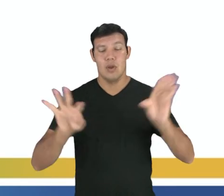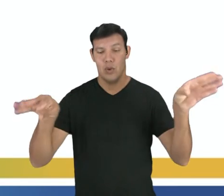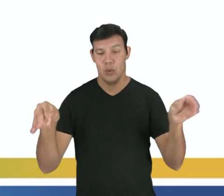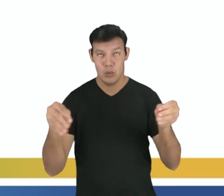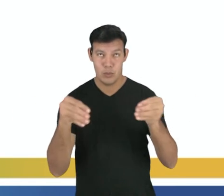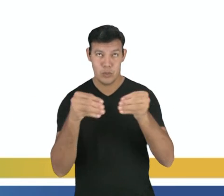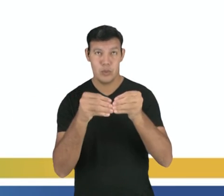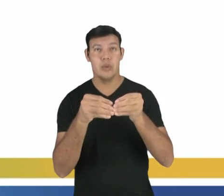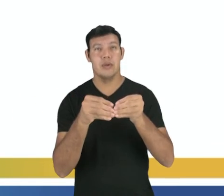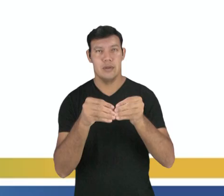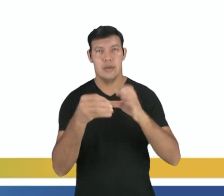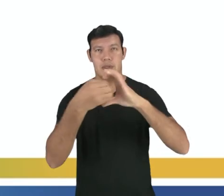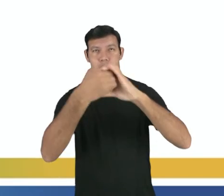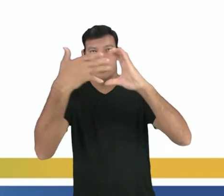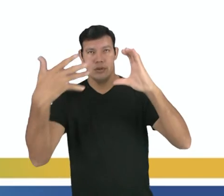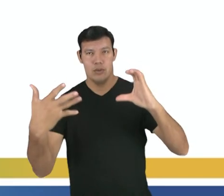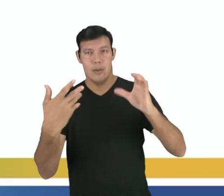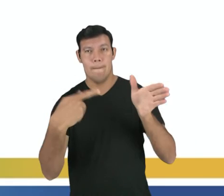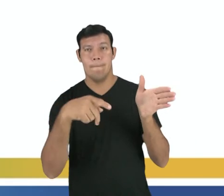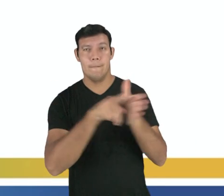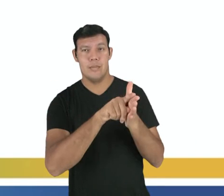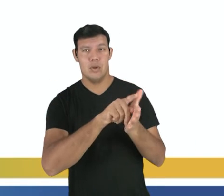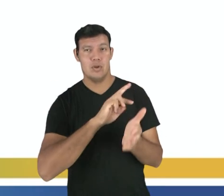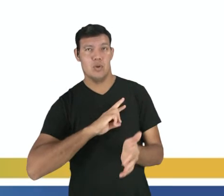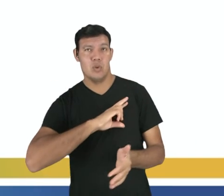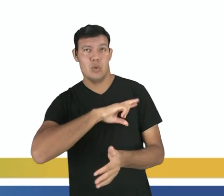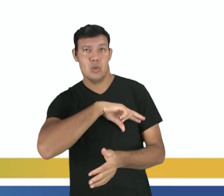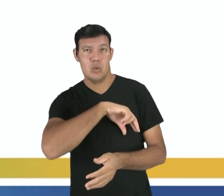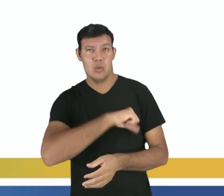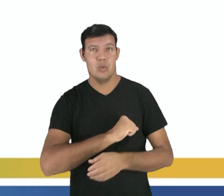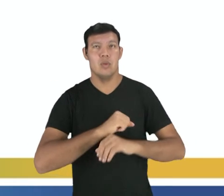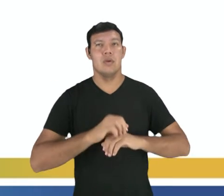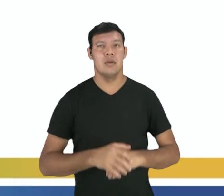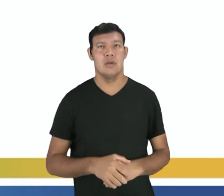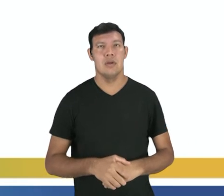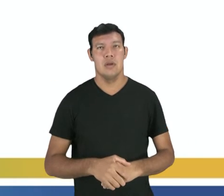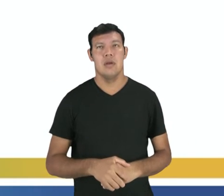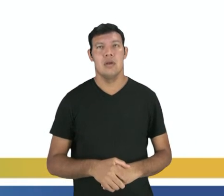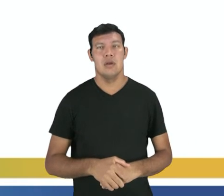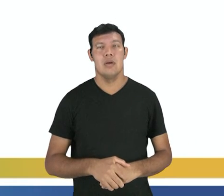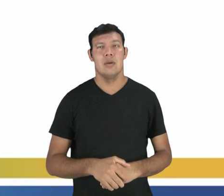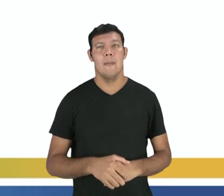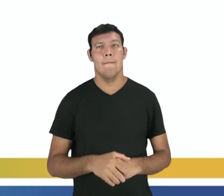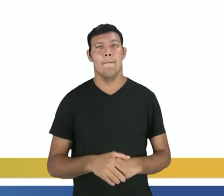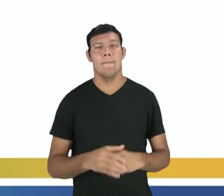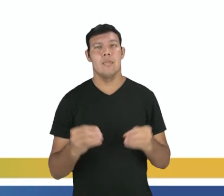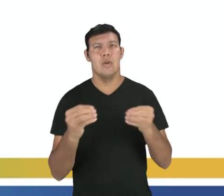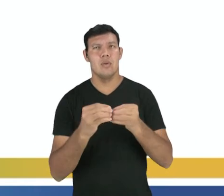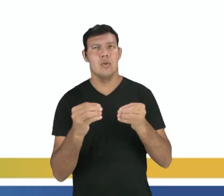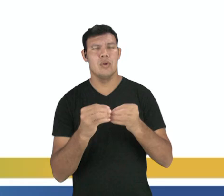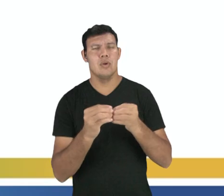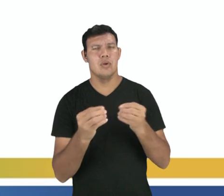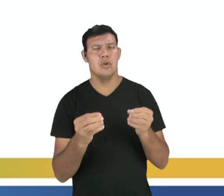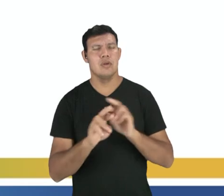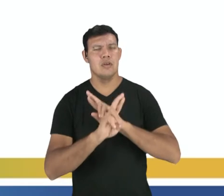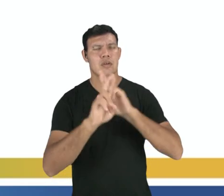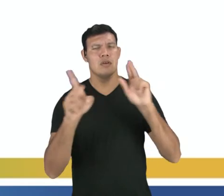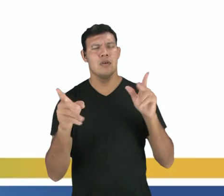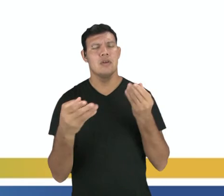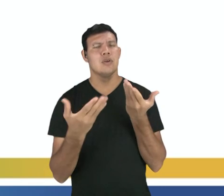Poderíamos sintetizar uma das características do romantismo pela seguinte aproximação de opostos.